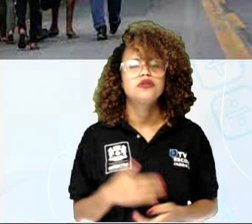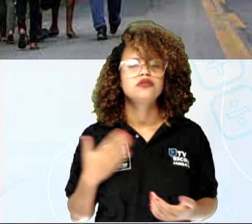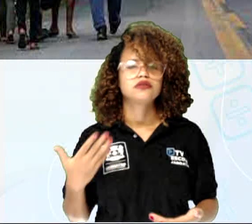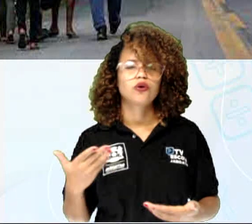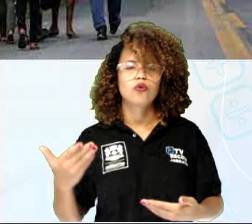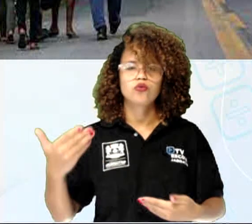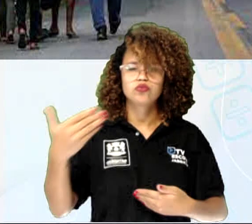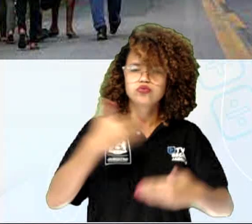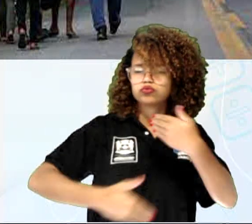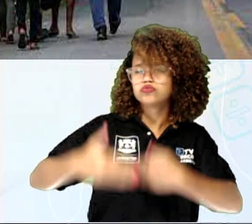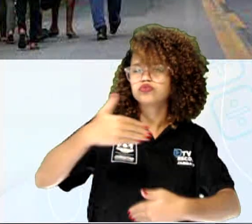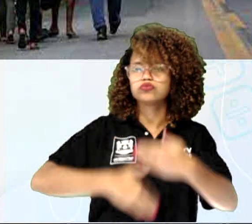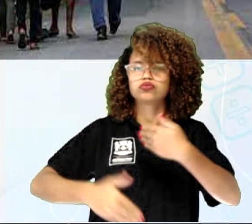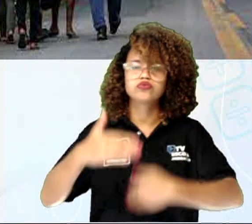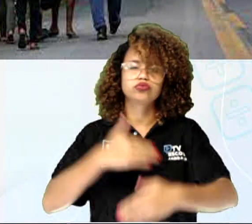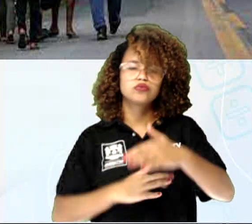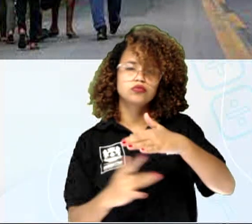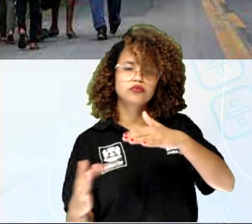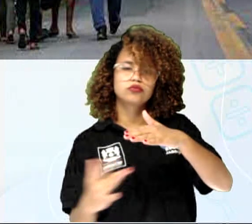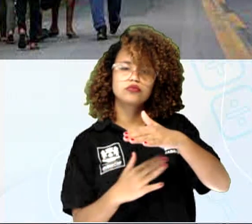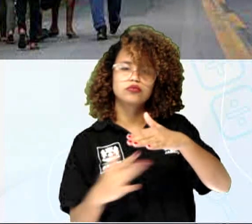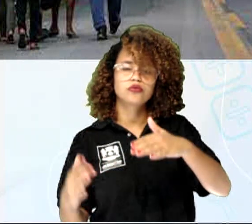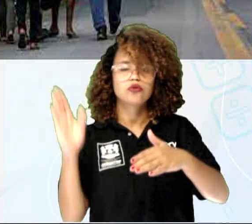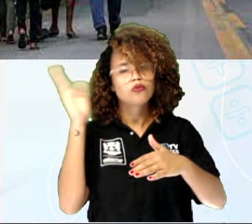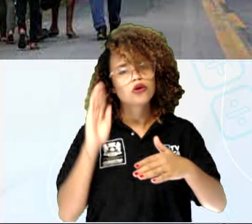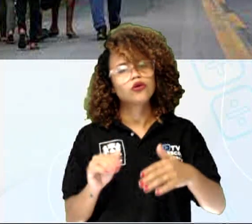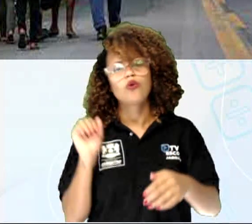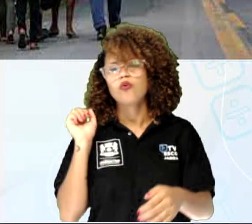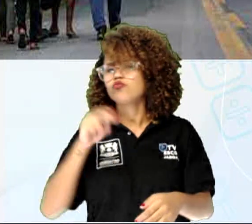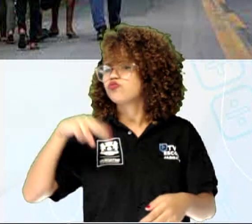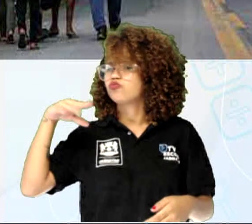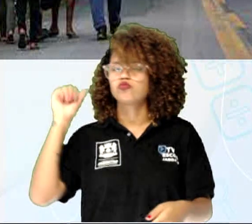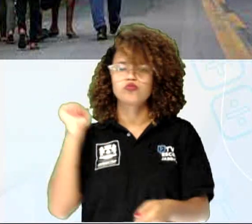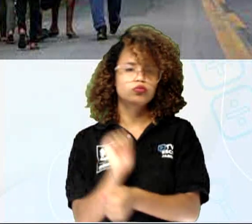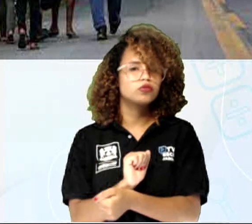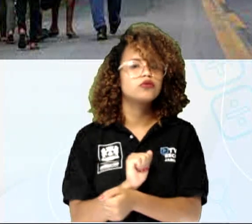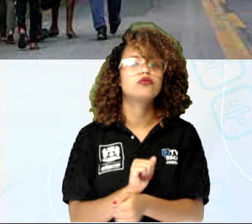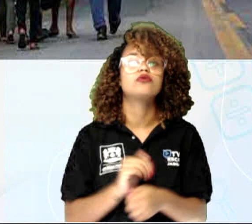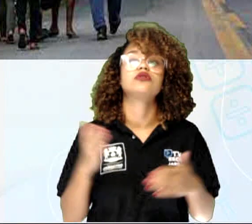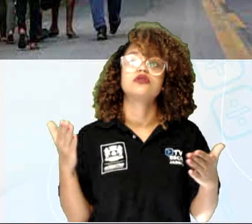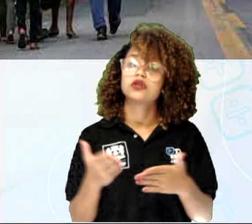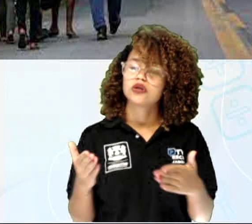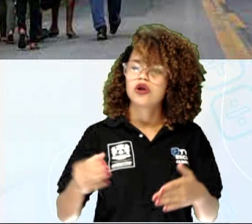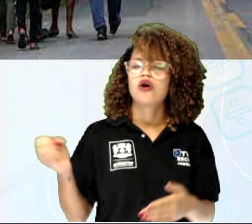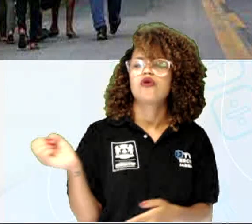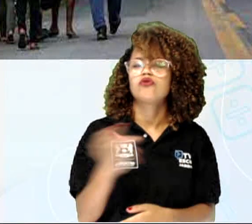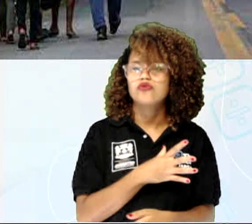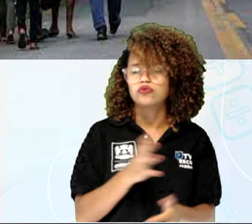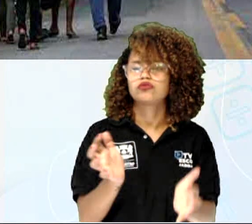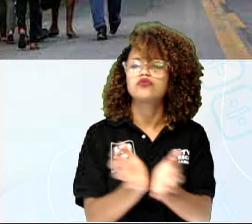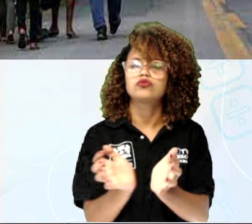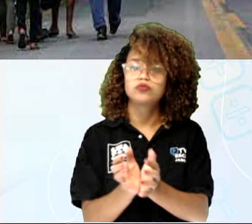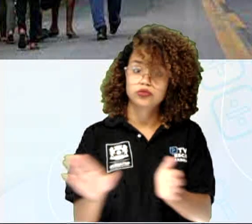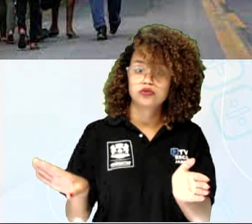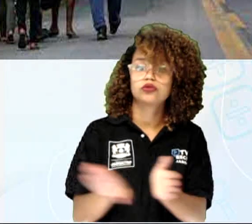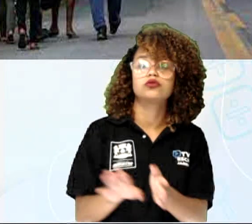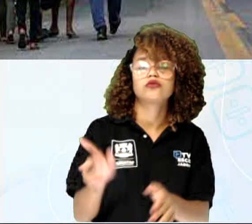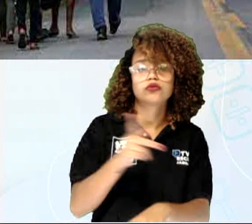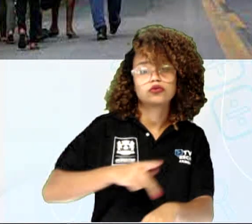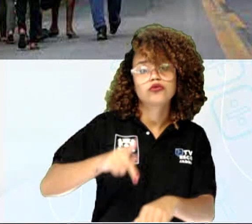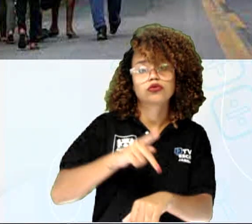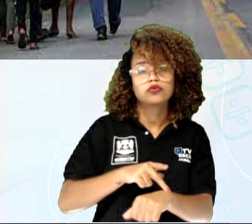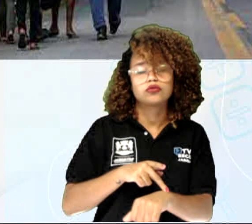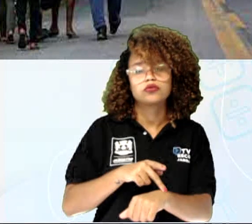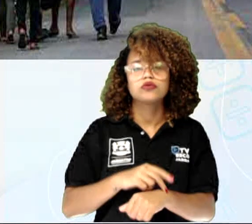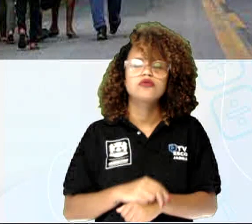de imigrantes no Brasil, ele nunca parou, na verdade, né? E recentemente novos grupos chegaram no nosso país.